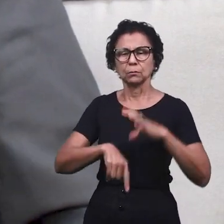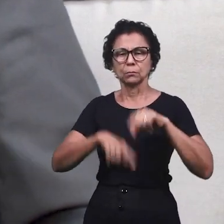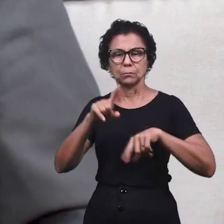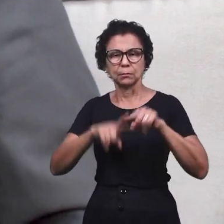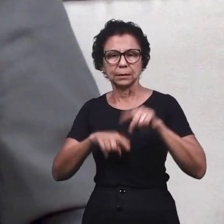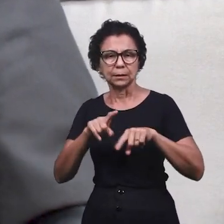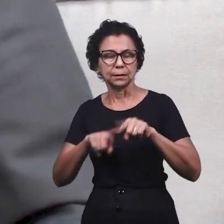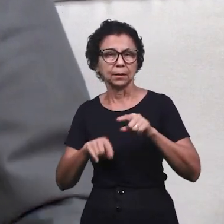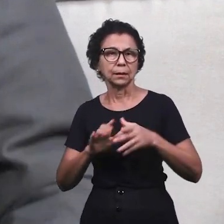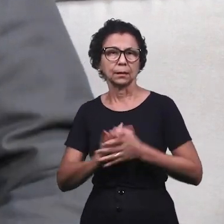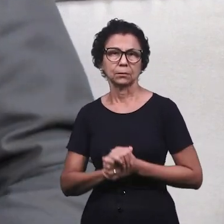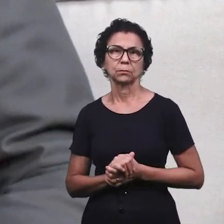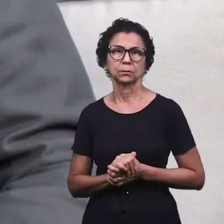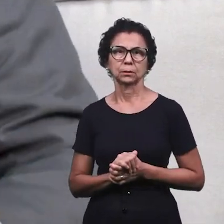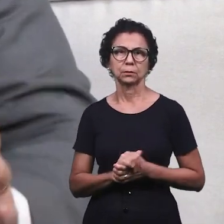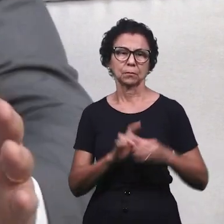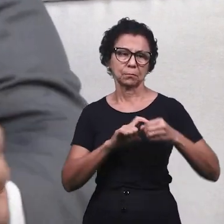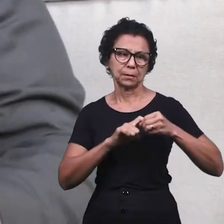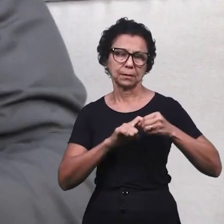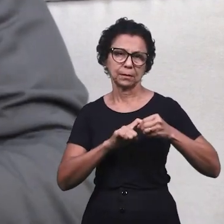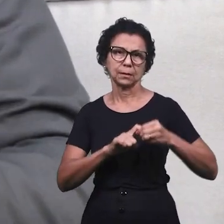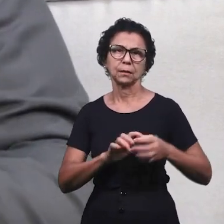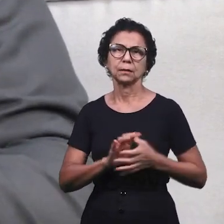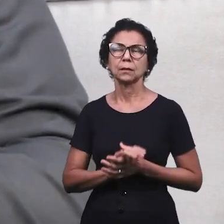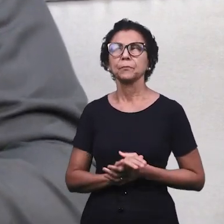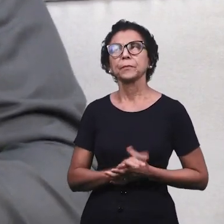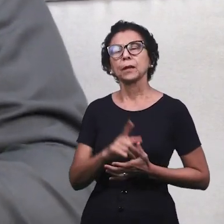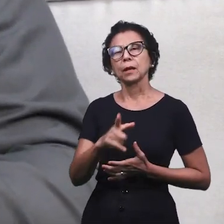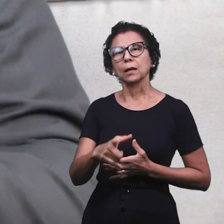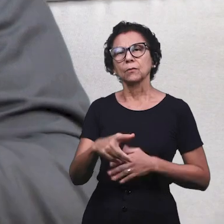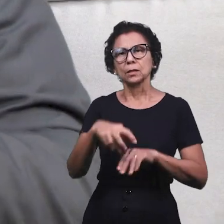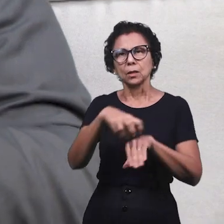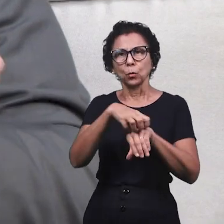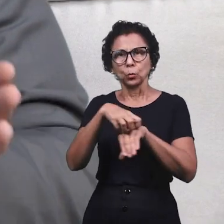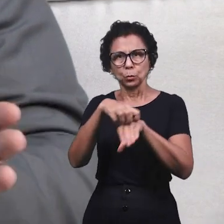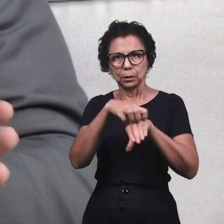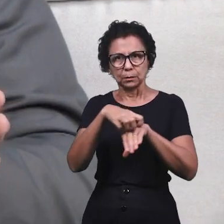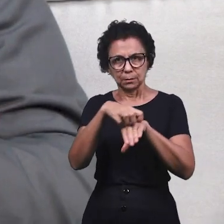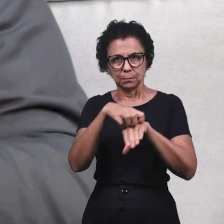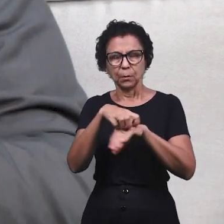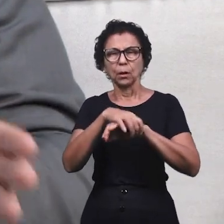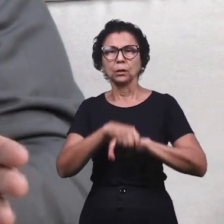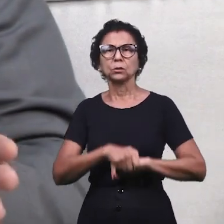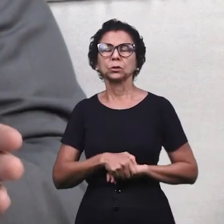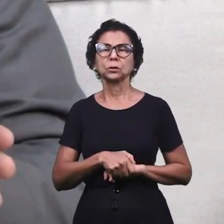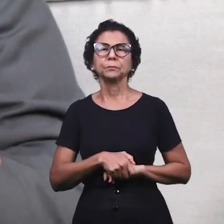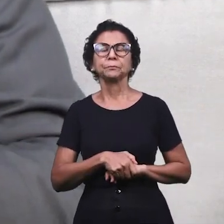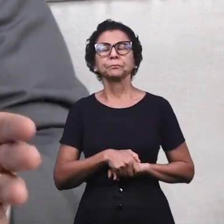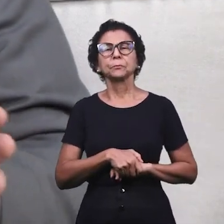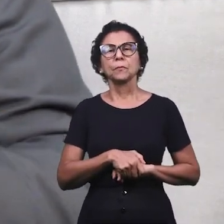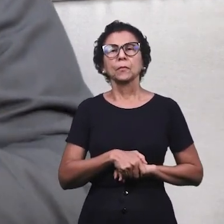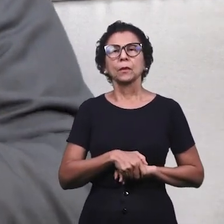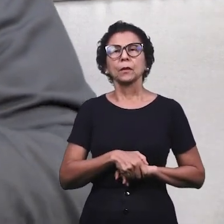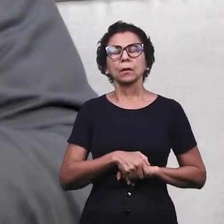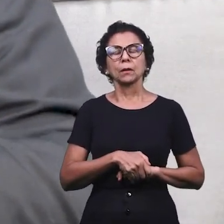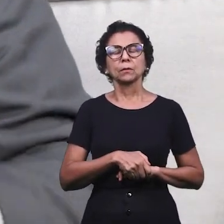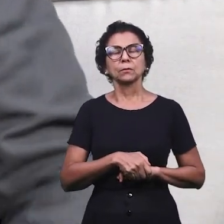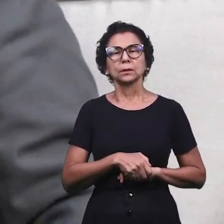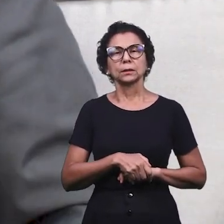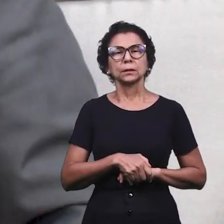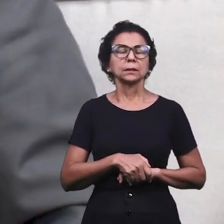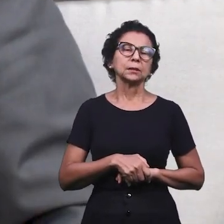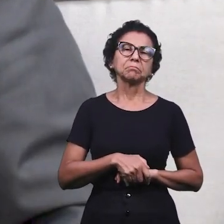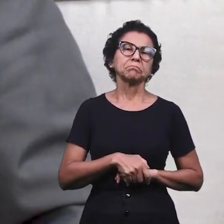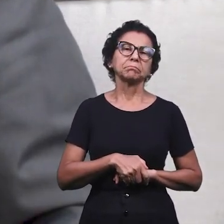onde você ali fecha o cálculo, você fecha o frete diretamente com a agência de cargas, e ali